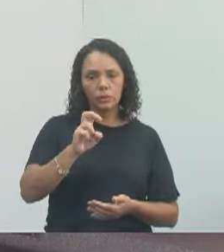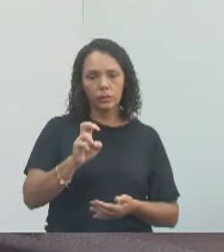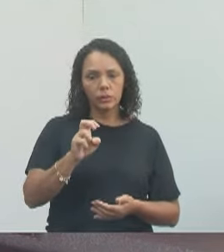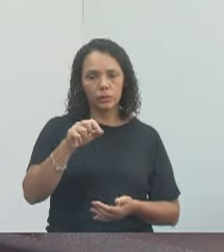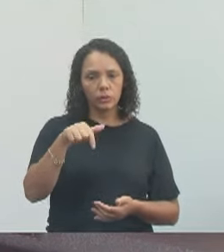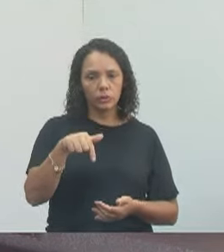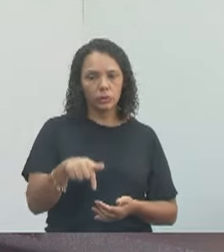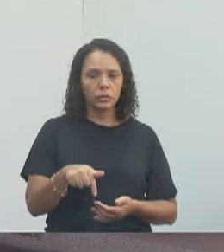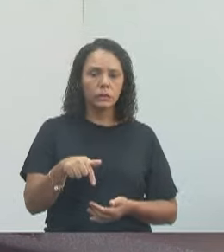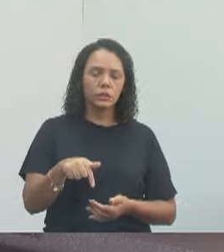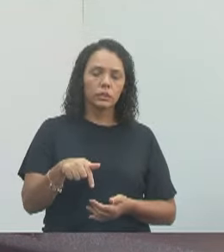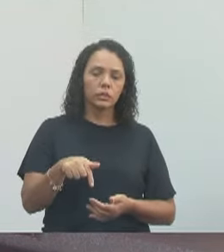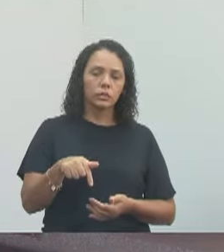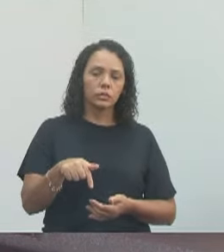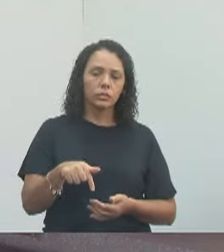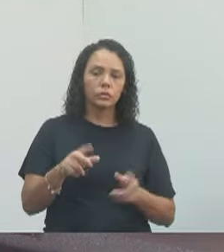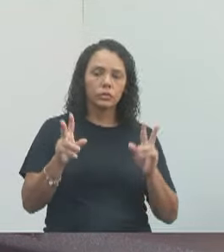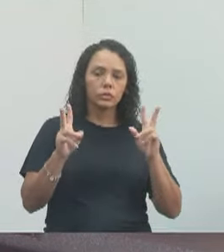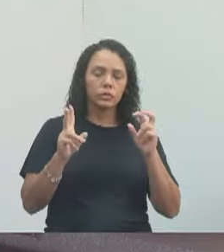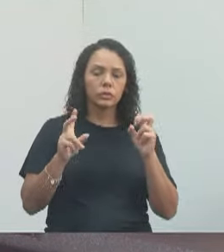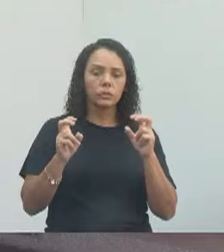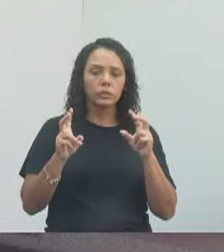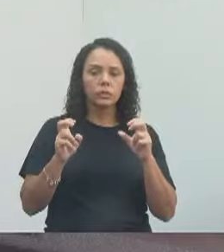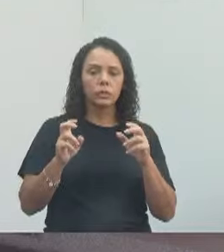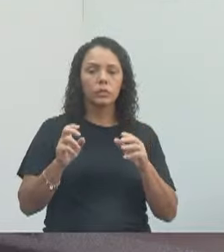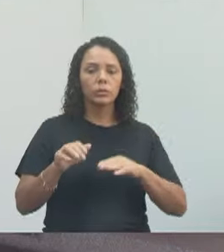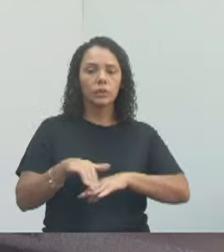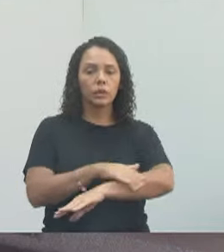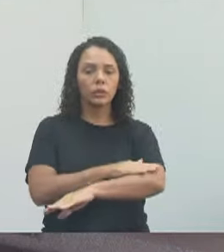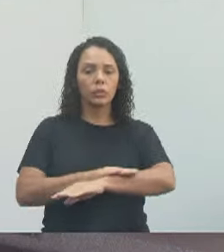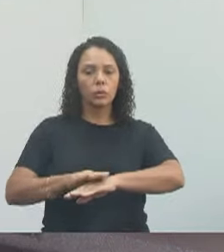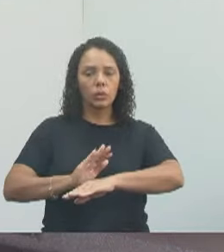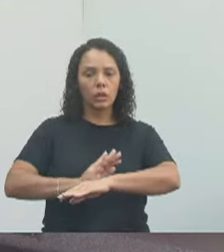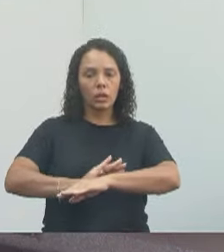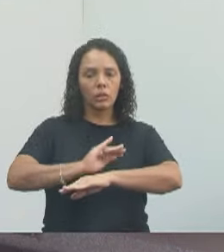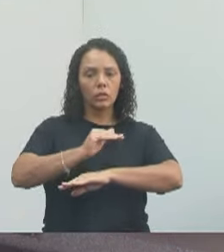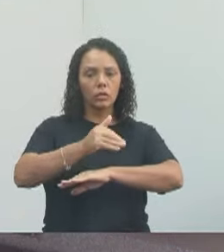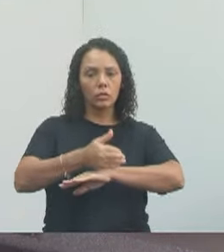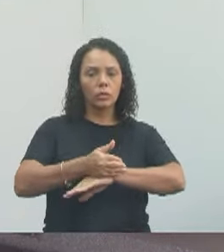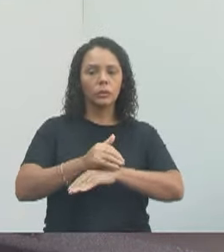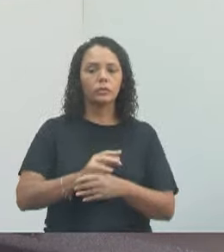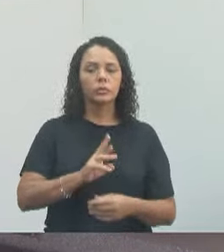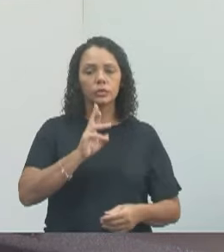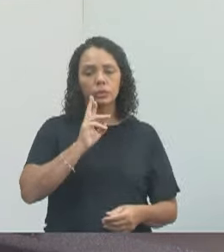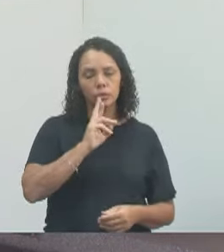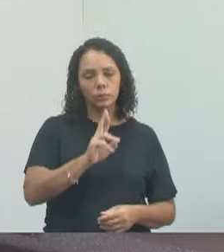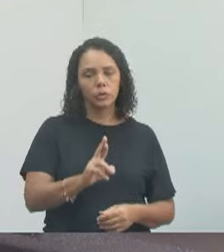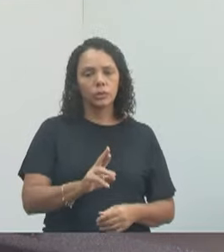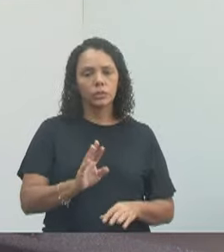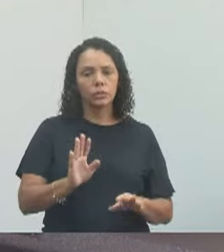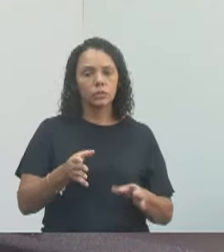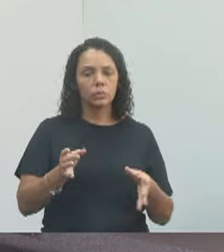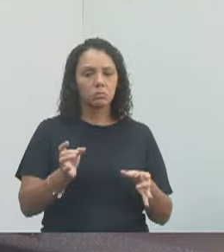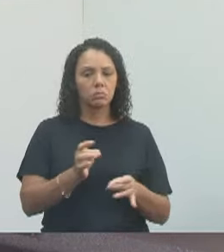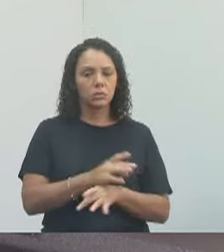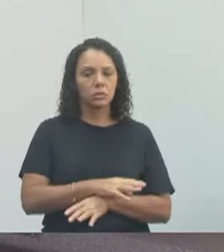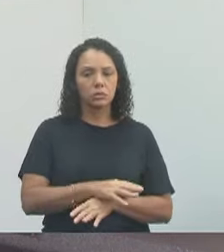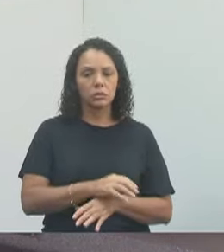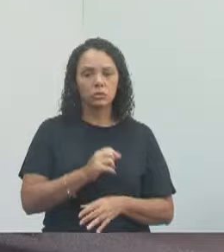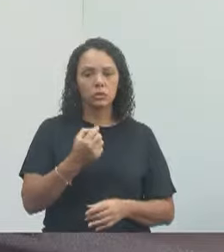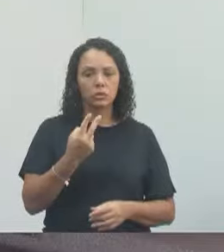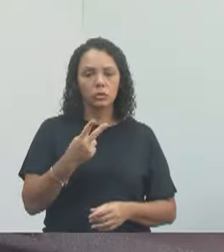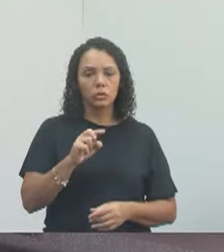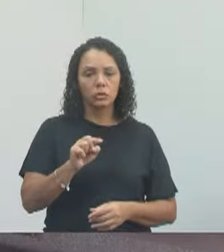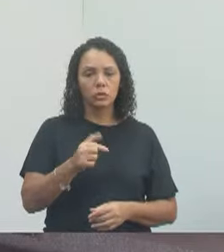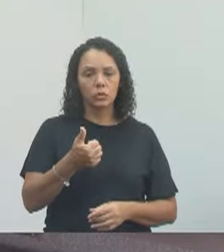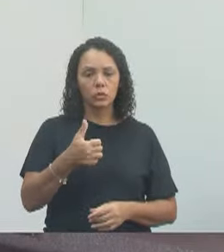2023 de 31/01 de2022 lombadas emvia resposta protocolo respondido 2.10